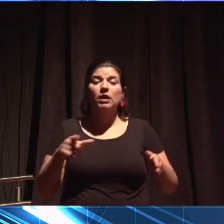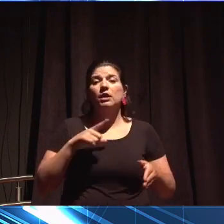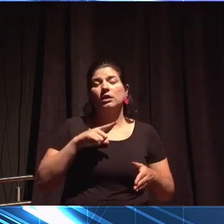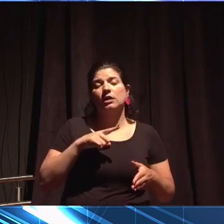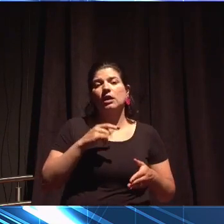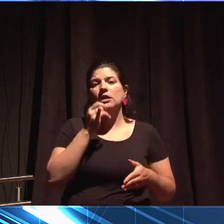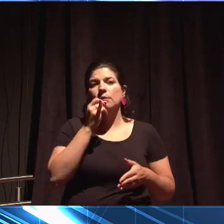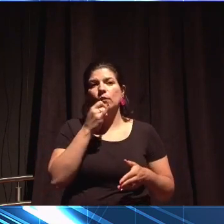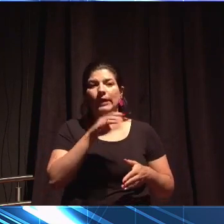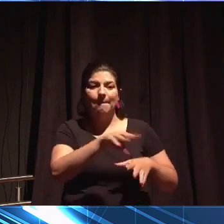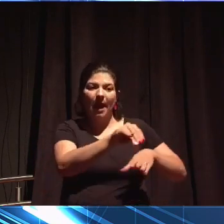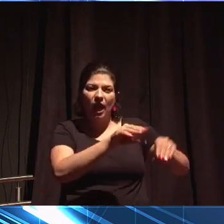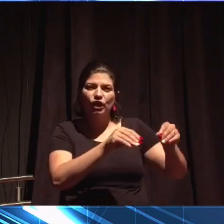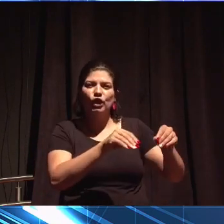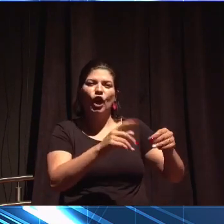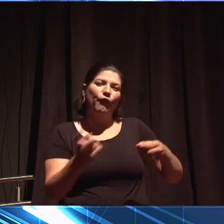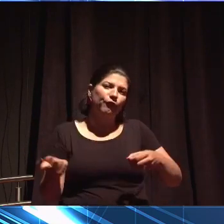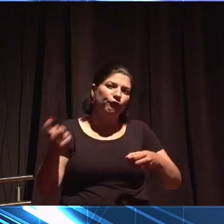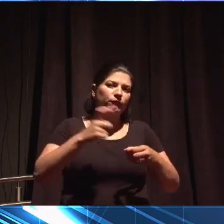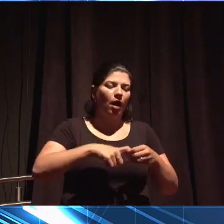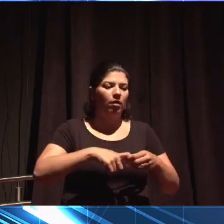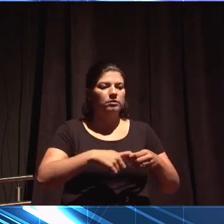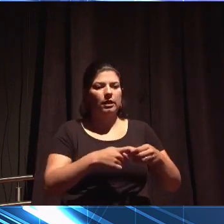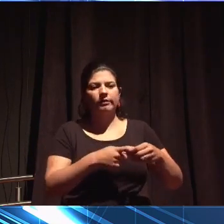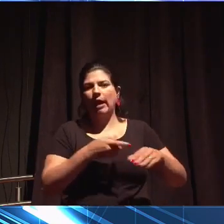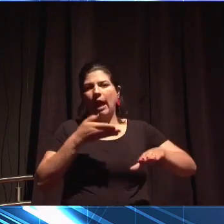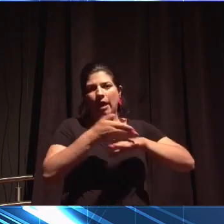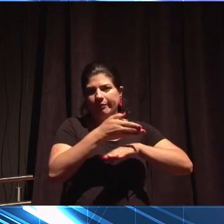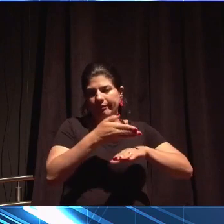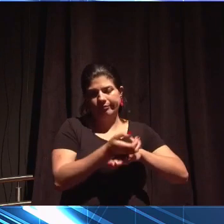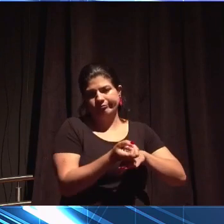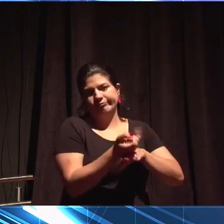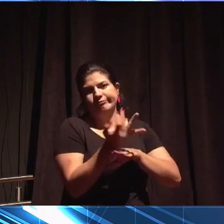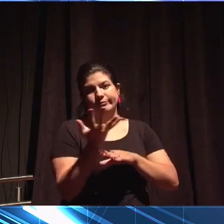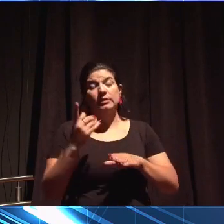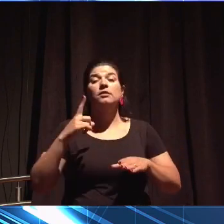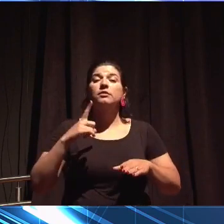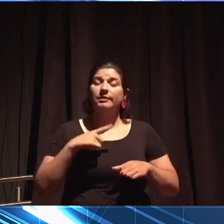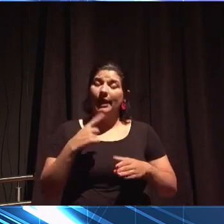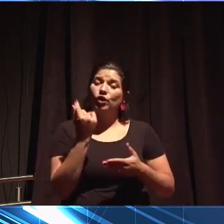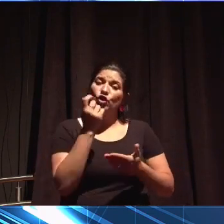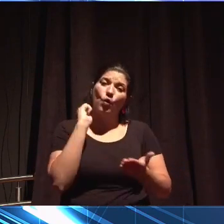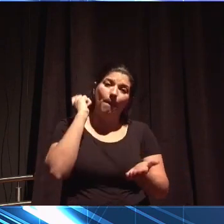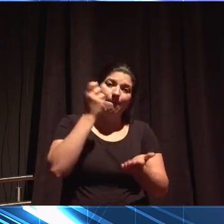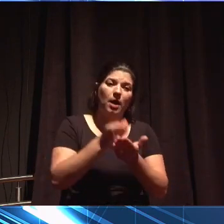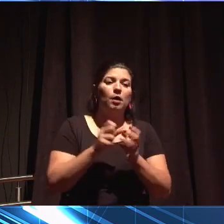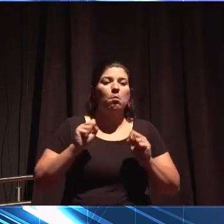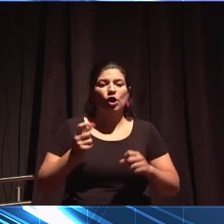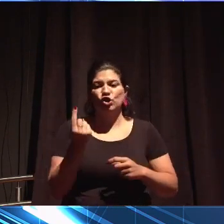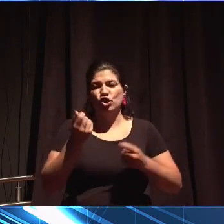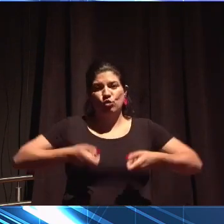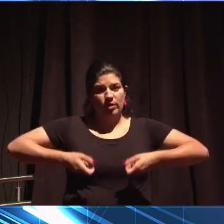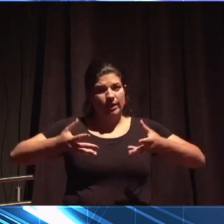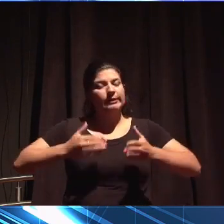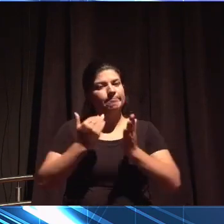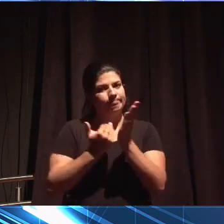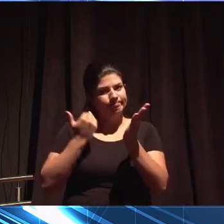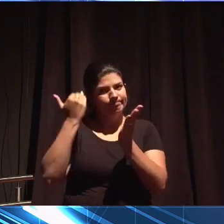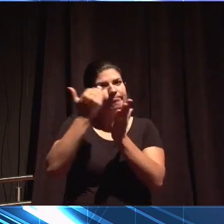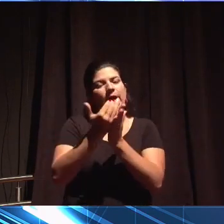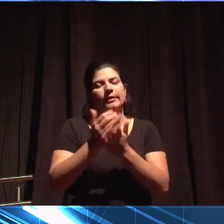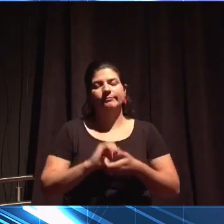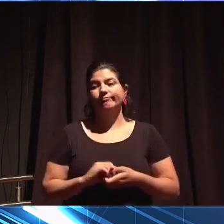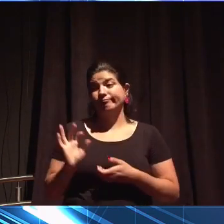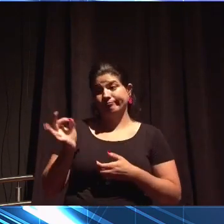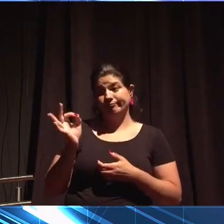mais infrequente, mas volta a acessar isso muitas vezes, aí você também é cobrado e você pode gastar mais, na verdade, né? Exatamente. Então,